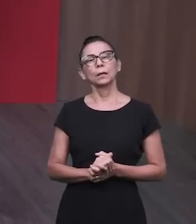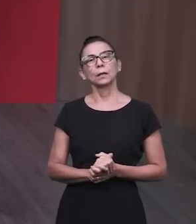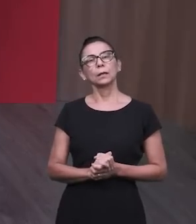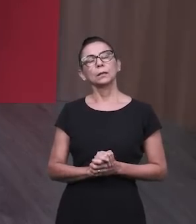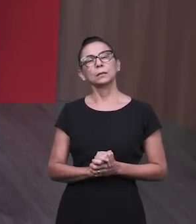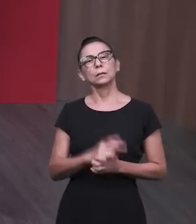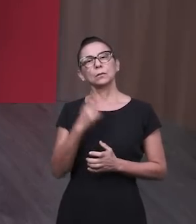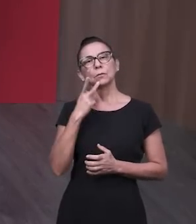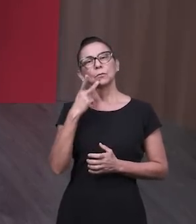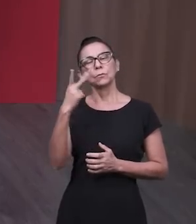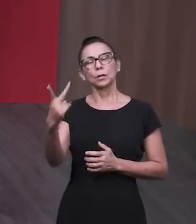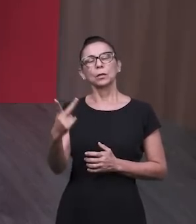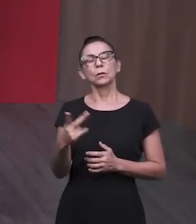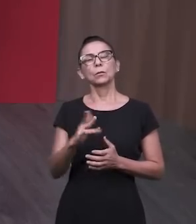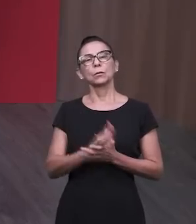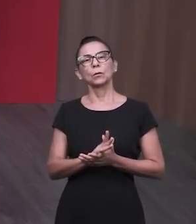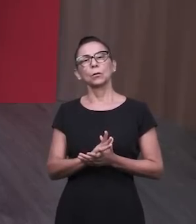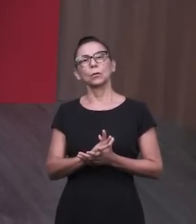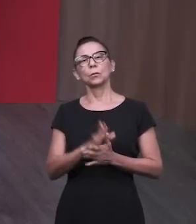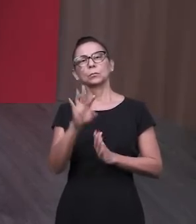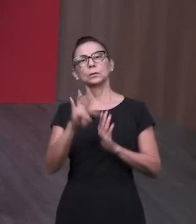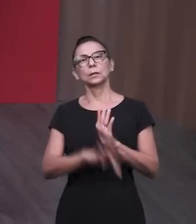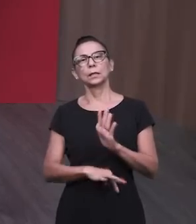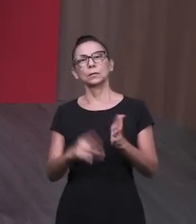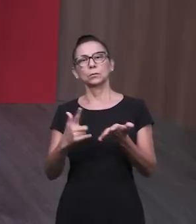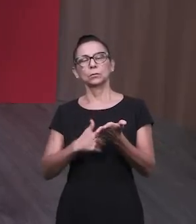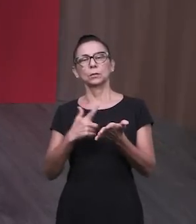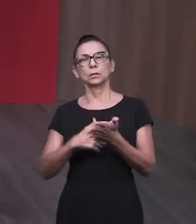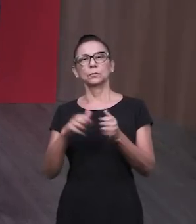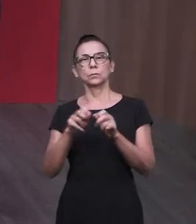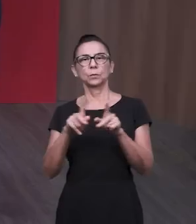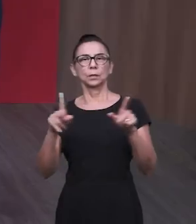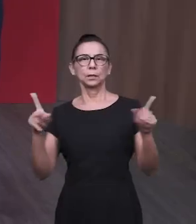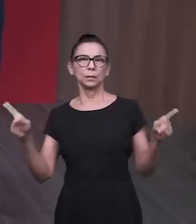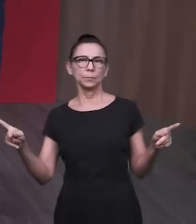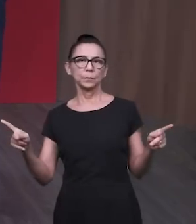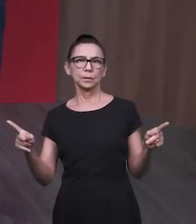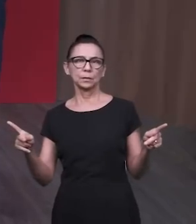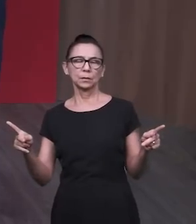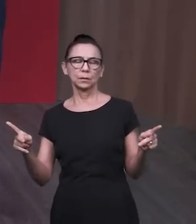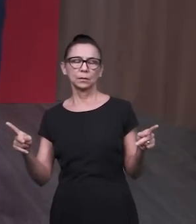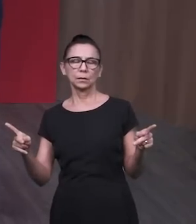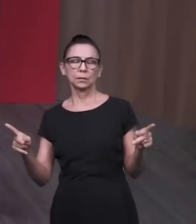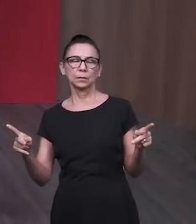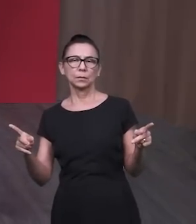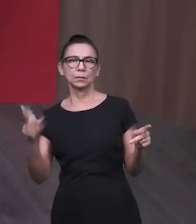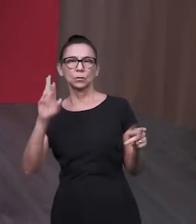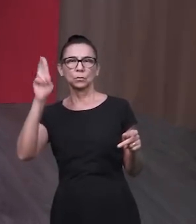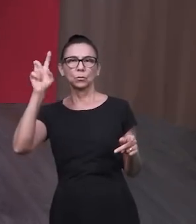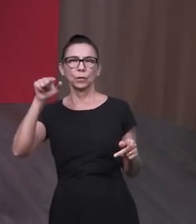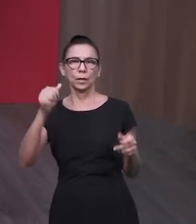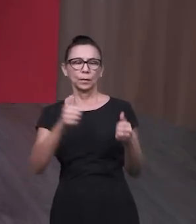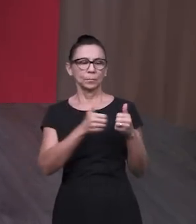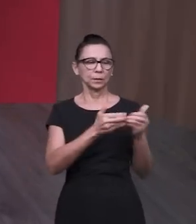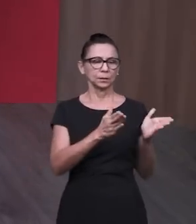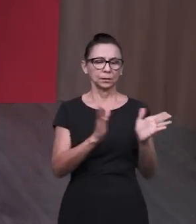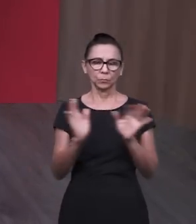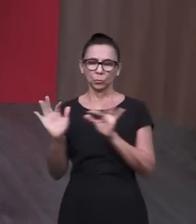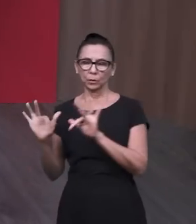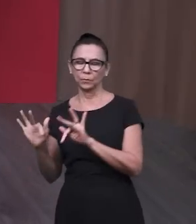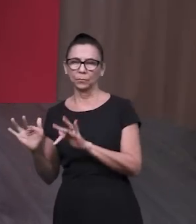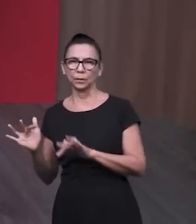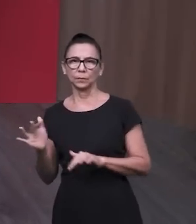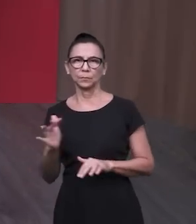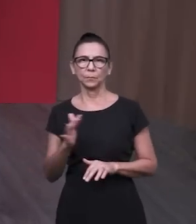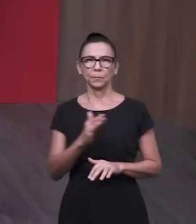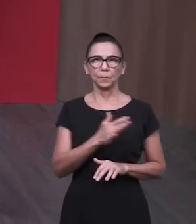Senhor é o princípio e o fim, Ele é o alfa, Ele é o ômega, tudo existe, vem do Senhor. E um ponto que eu me lembro muito naquela época